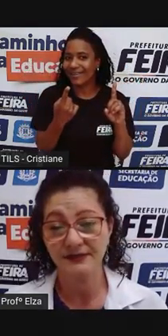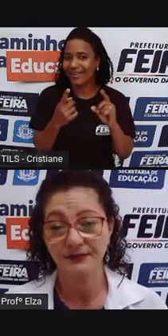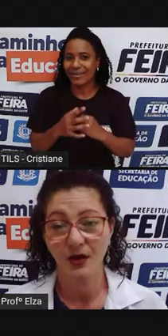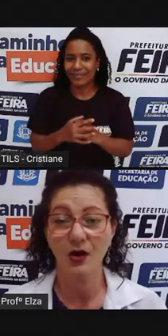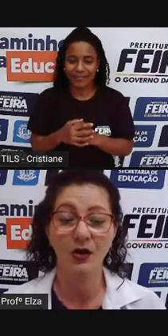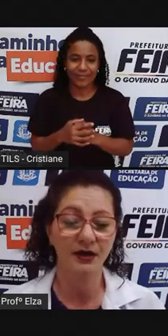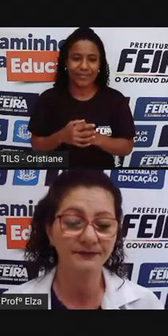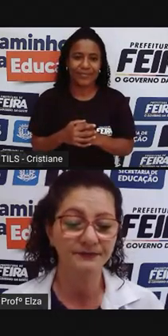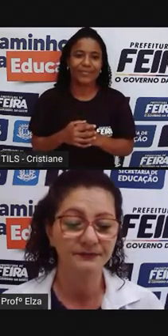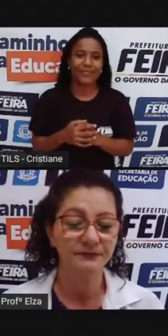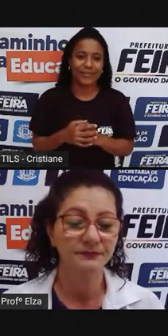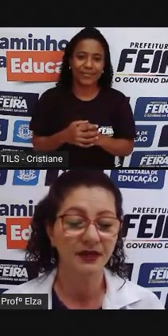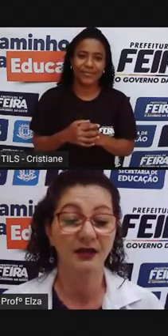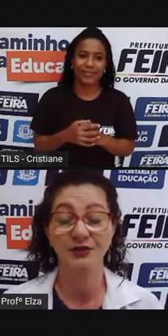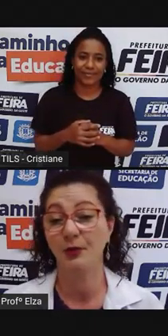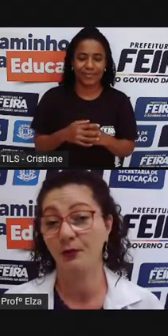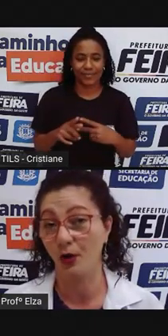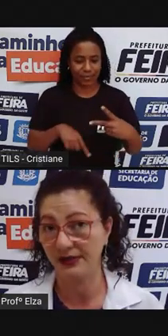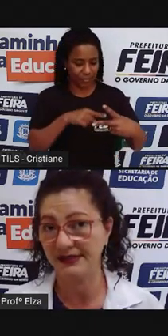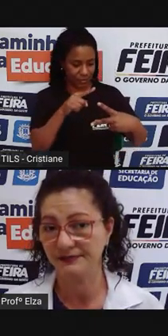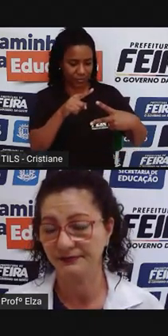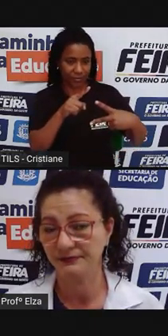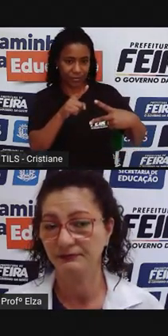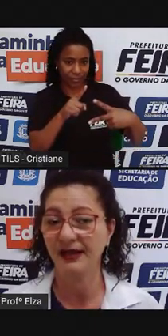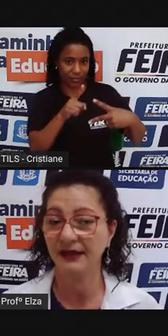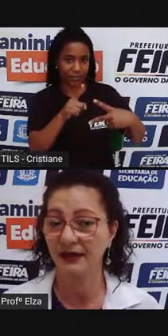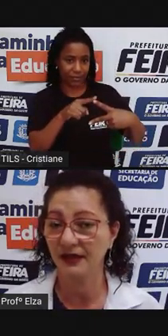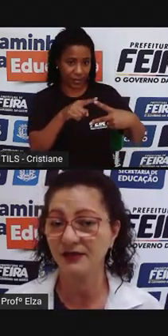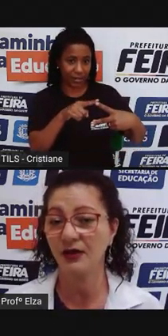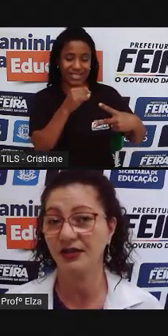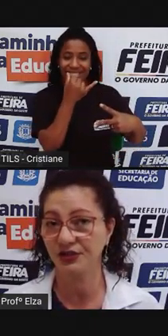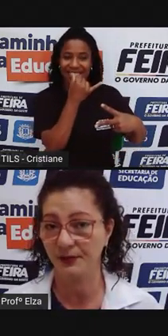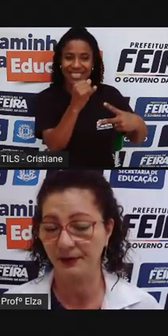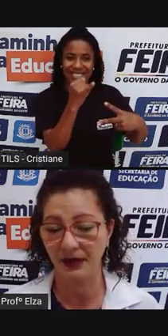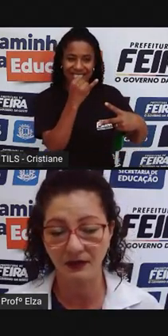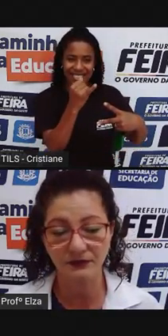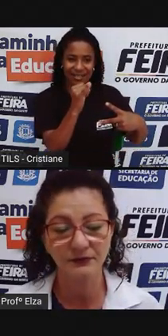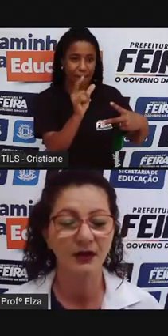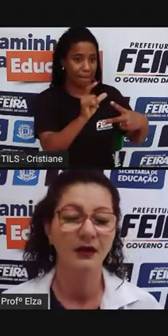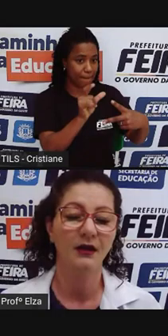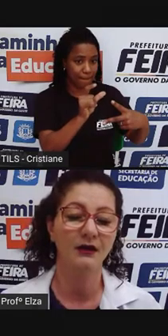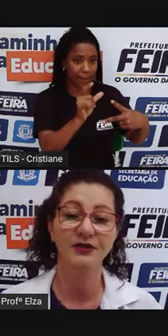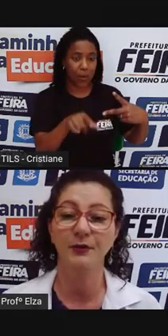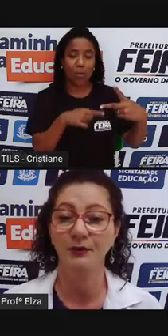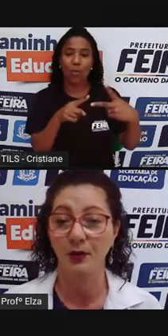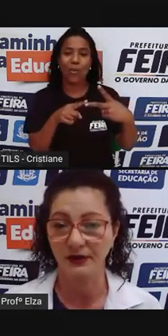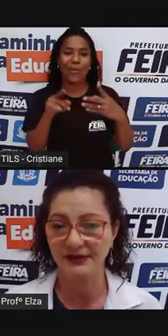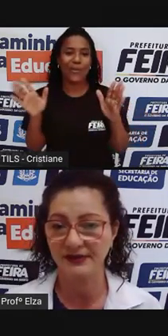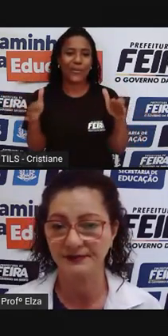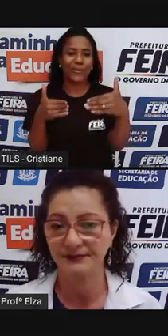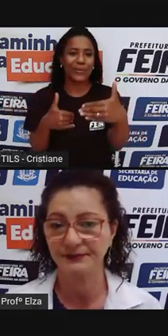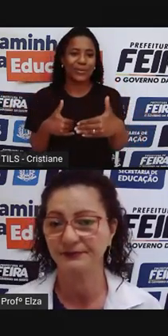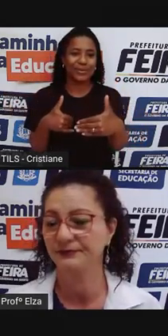Batteries or cardboard box. Baterias ou caixa de papelão, cardboard